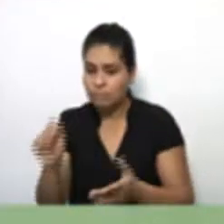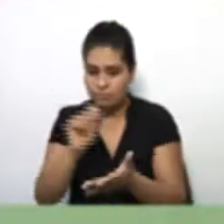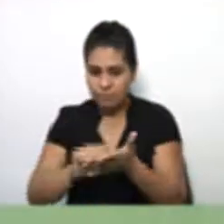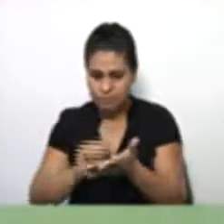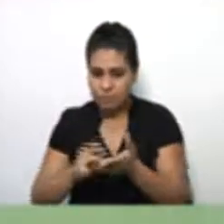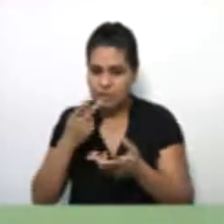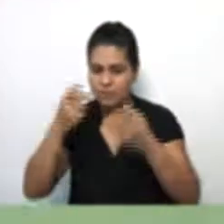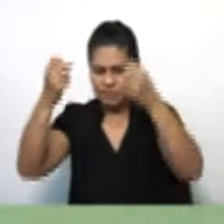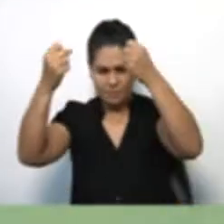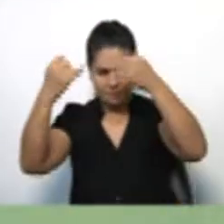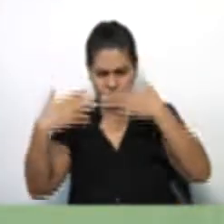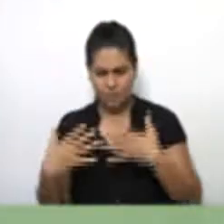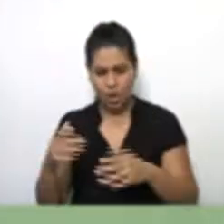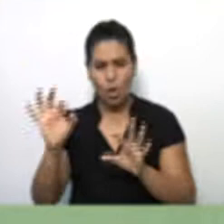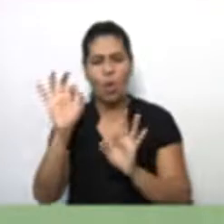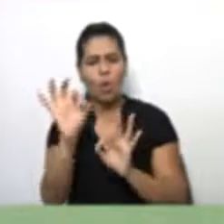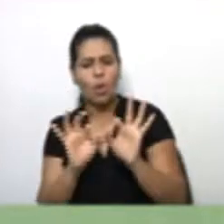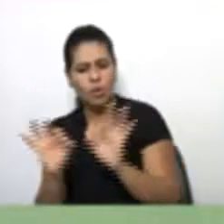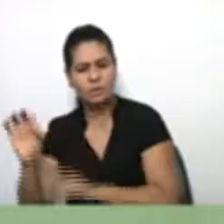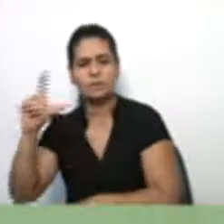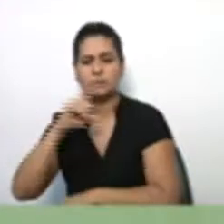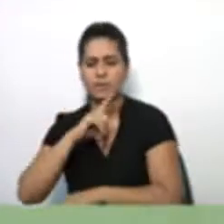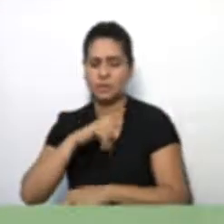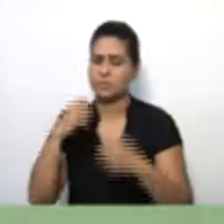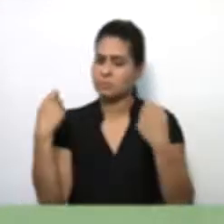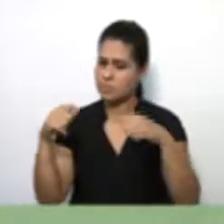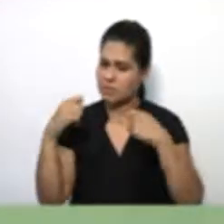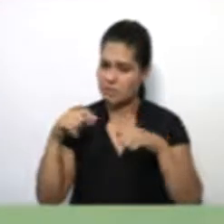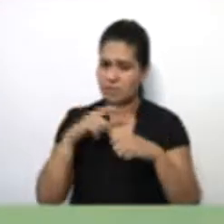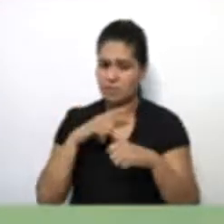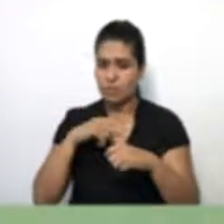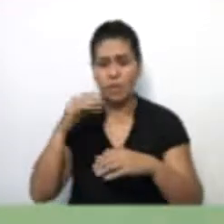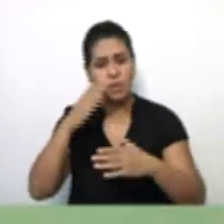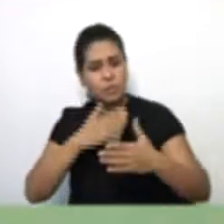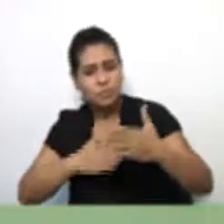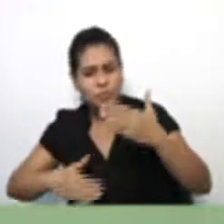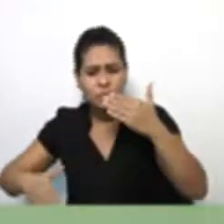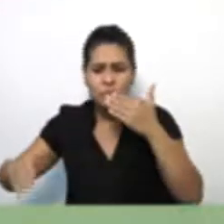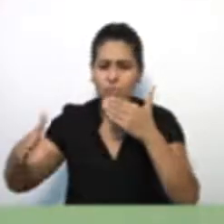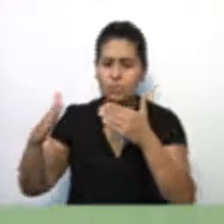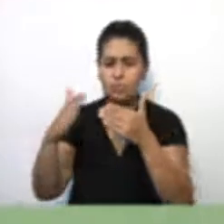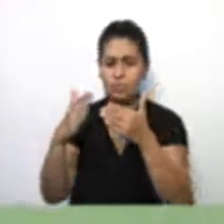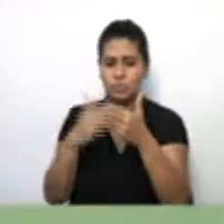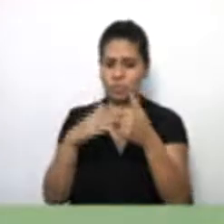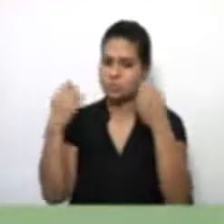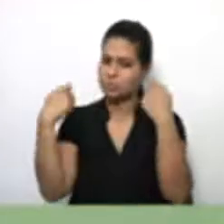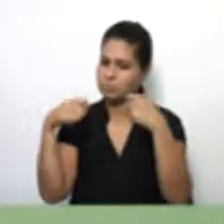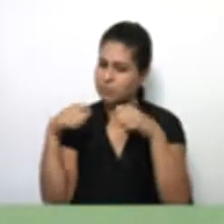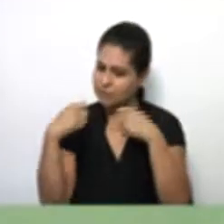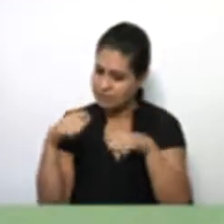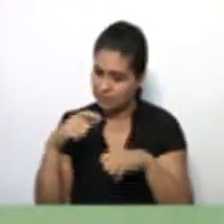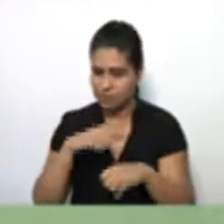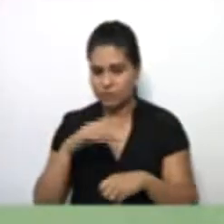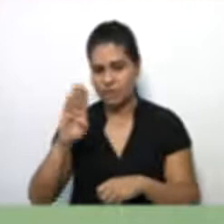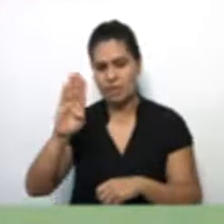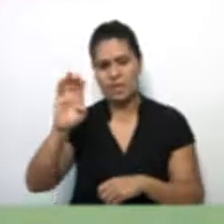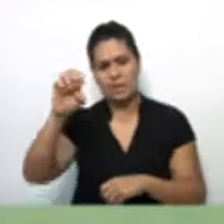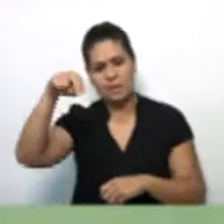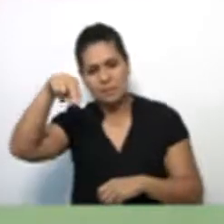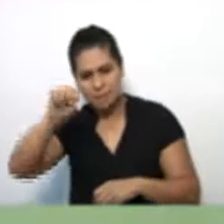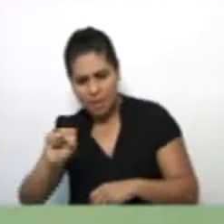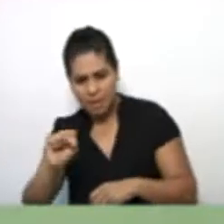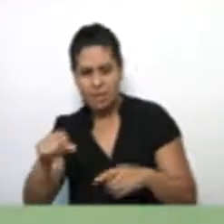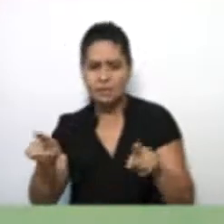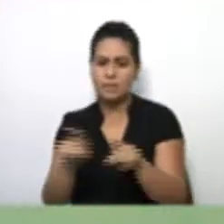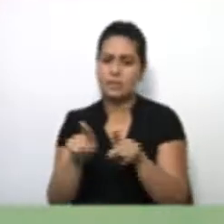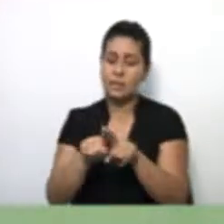As organizações existem porque todos, olha aqui, ó, até destaquei muito bem, precisamos de bens, precisamos